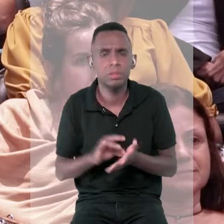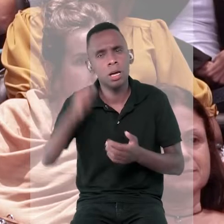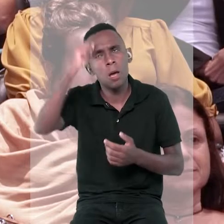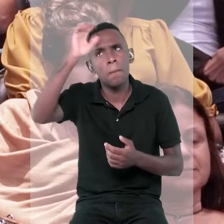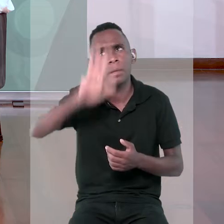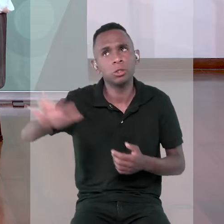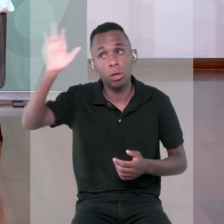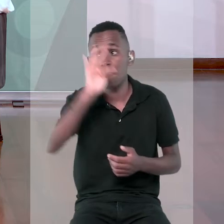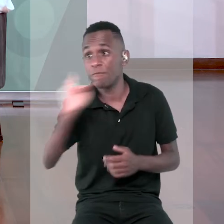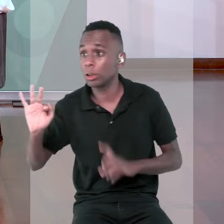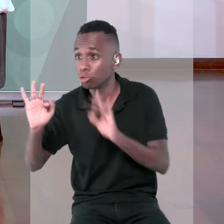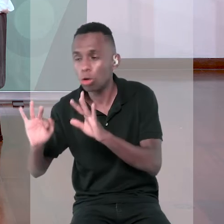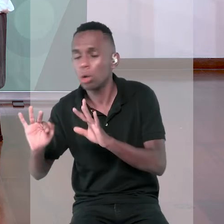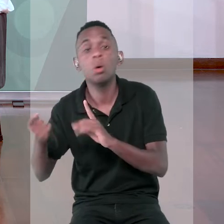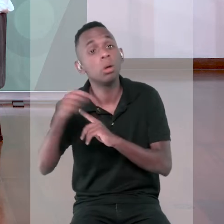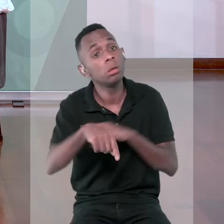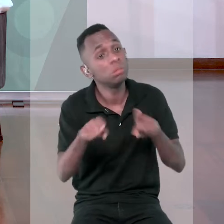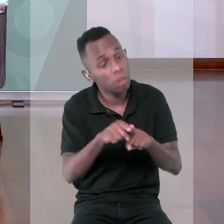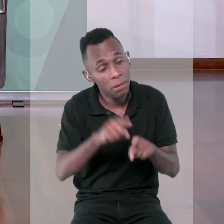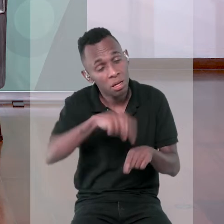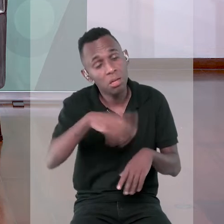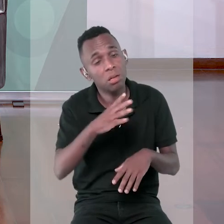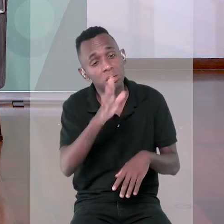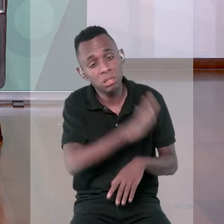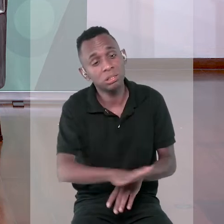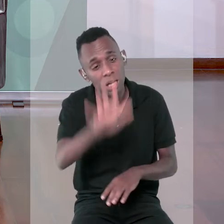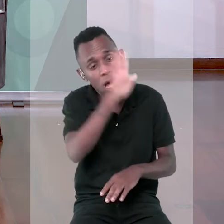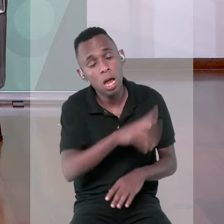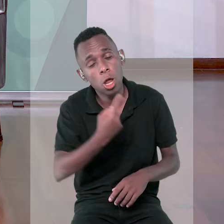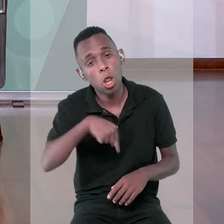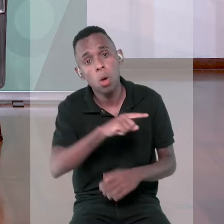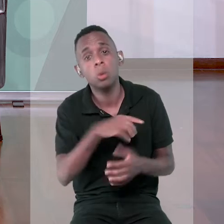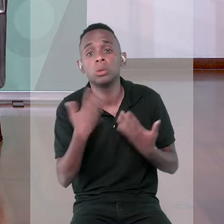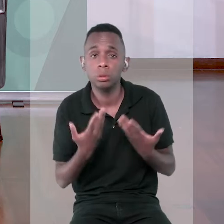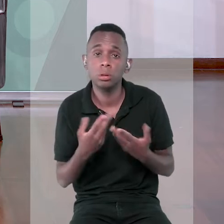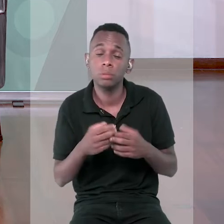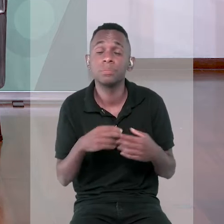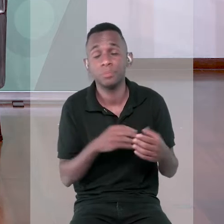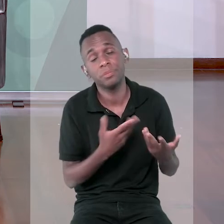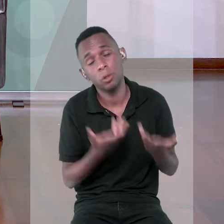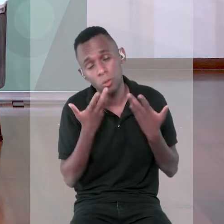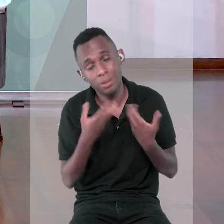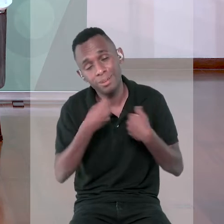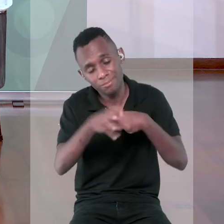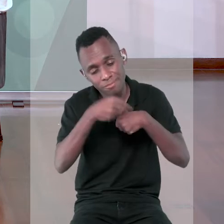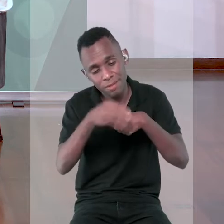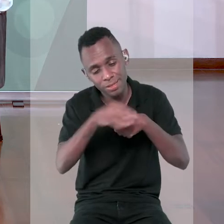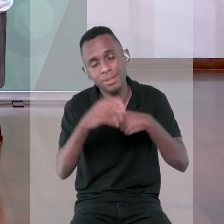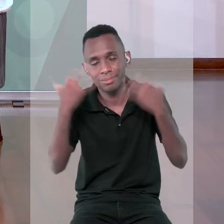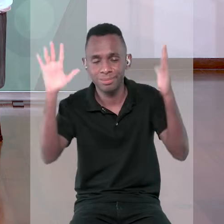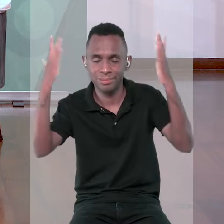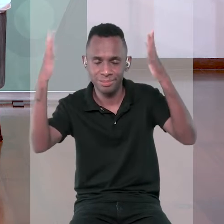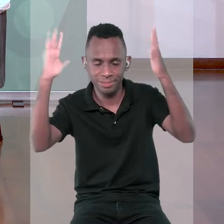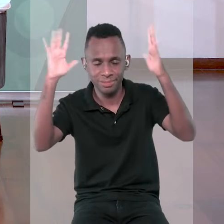imaginário francês, mas no imaginário ocidental, né? Então, vamos para Marie Quitéria, mas eu não queria que a Joana d'Arc na fogueira,